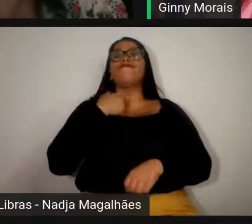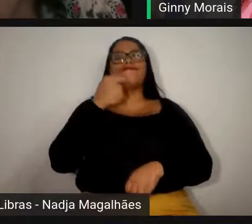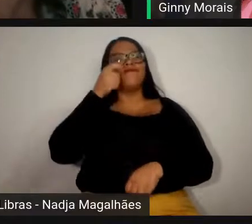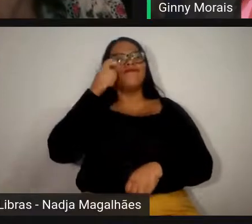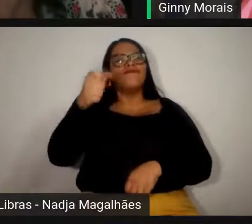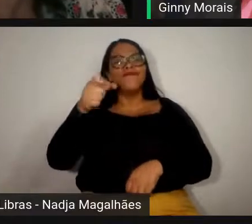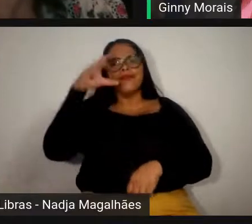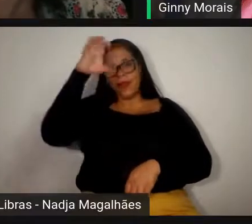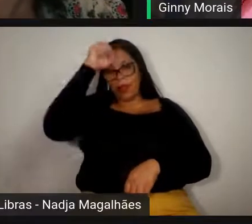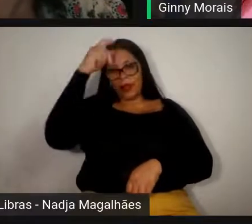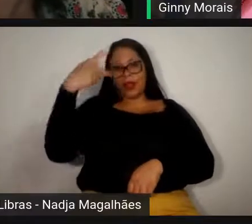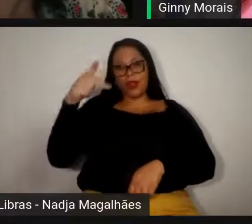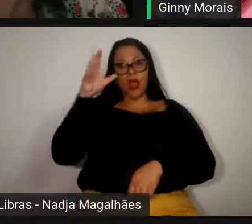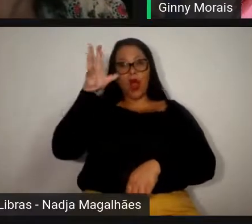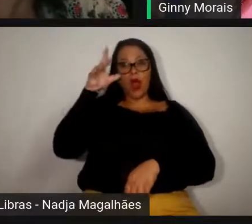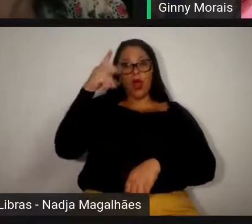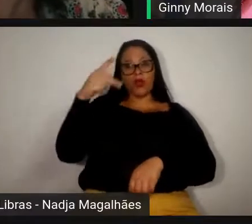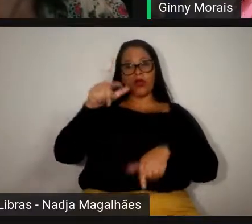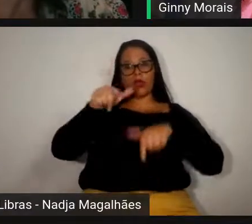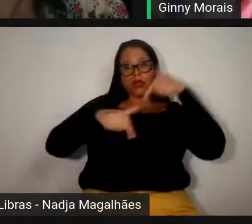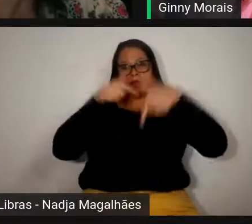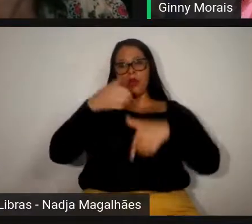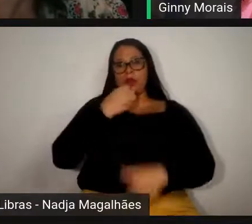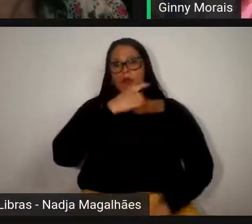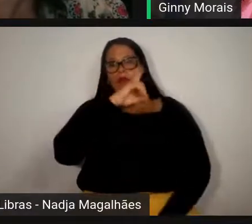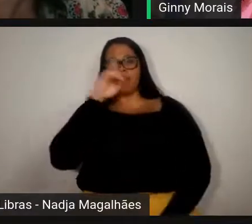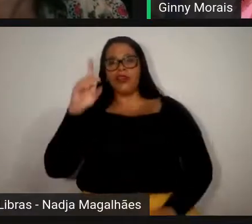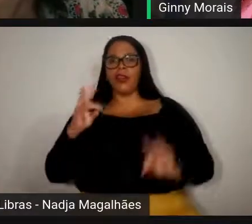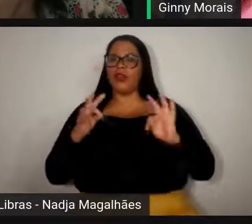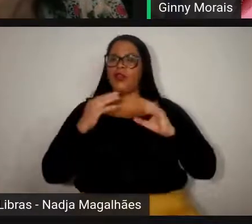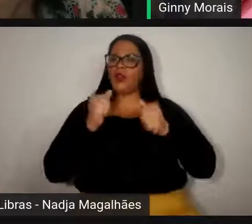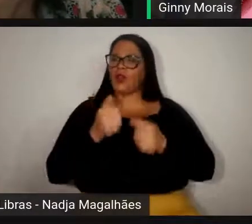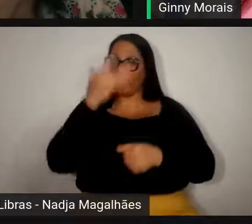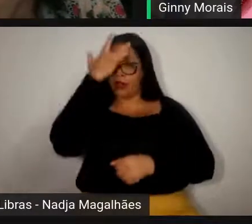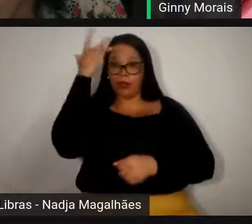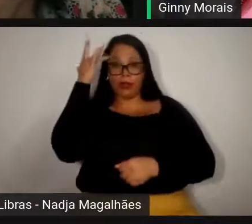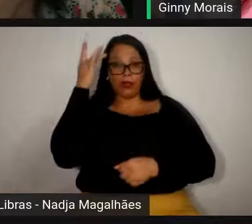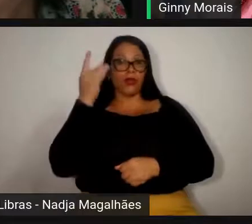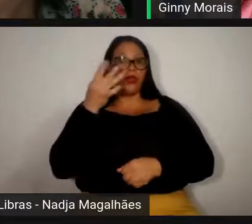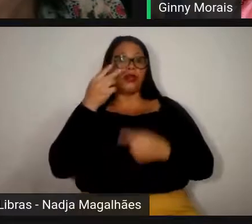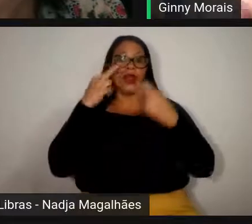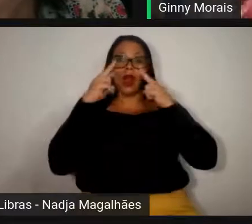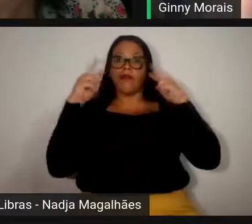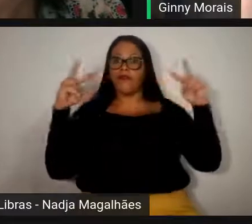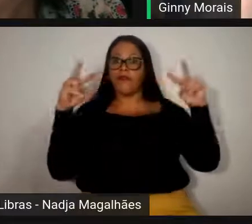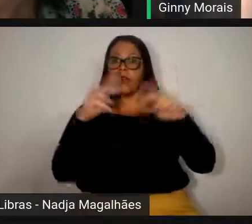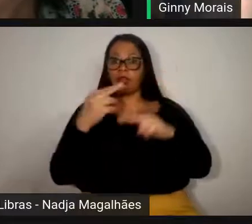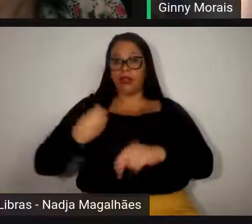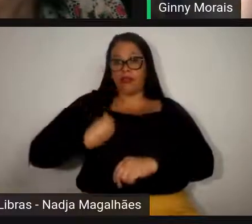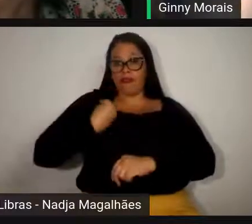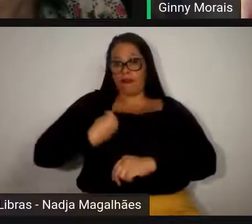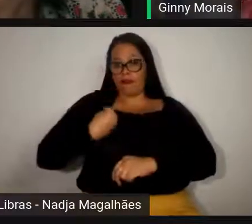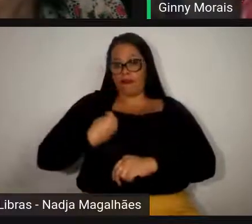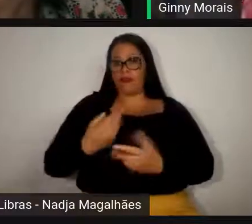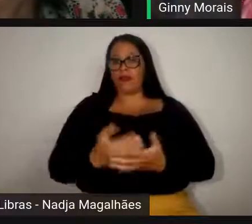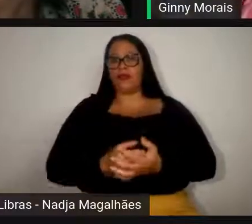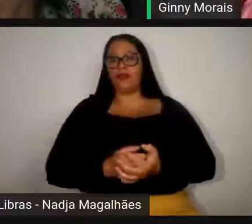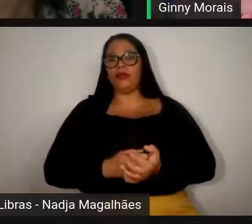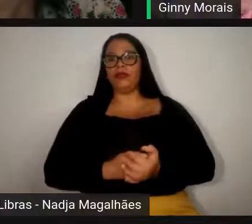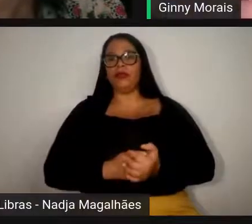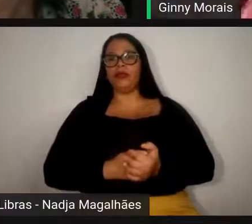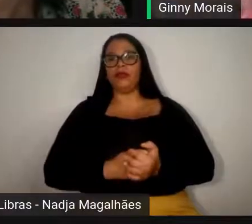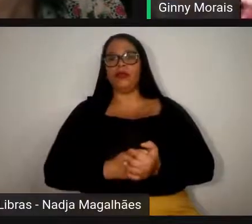trabalho. Bom dia, Cláudia, bom dia a todo mundo que está acompanhando a gente ao vivo. Gente, eu vou fazer